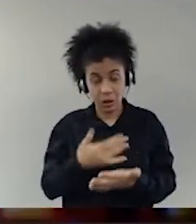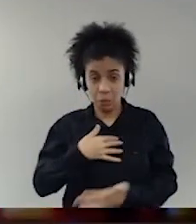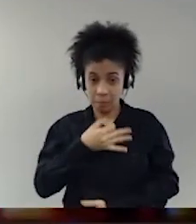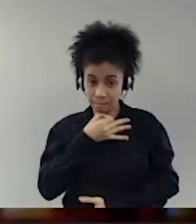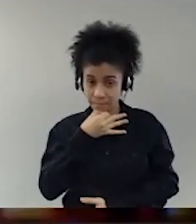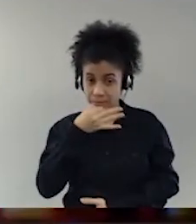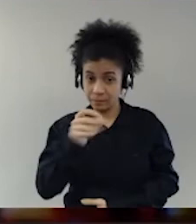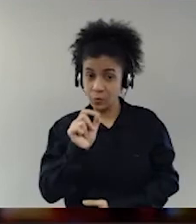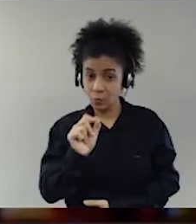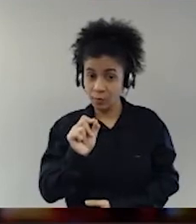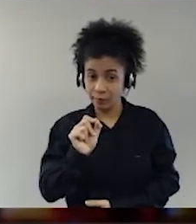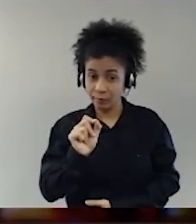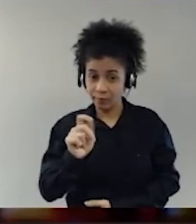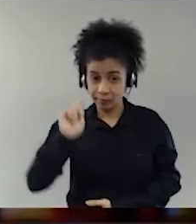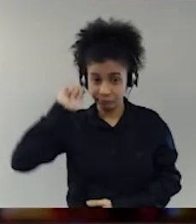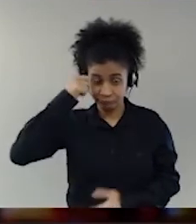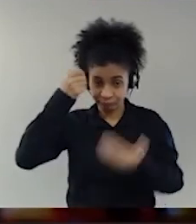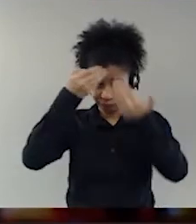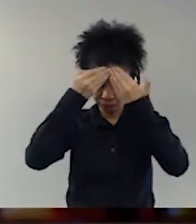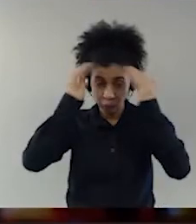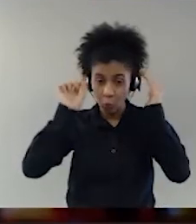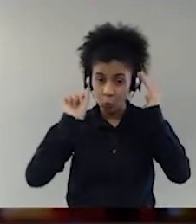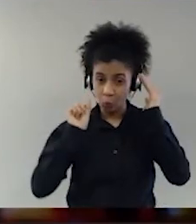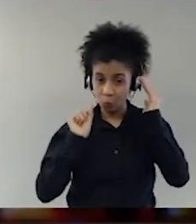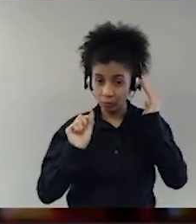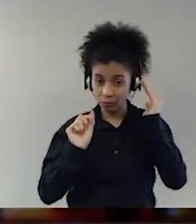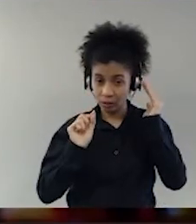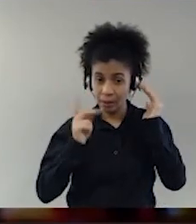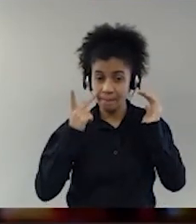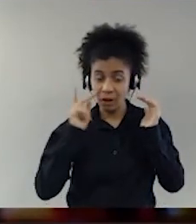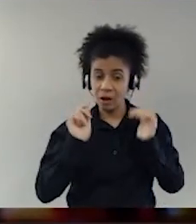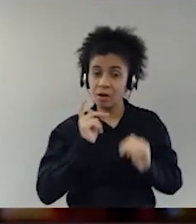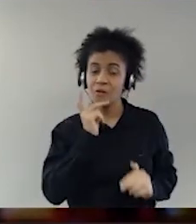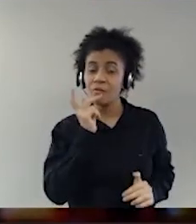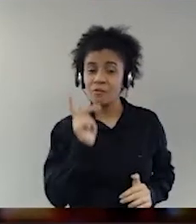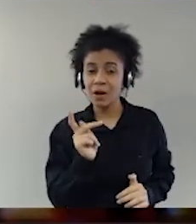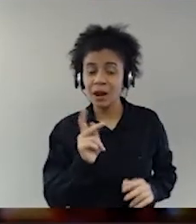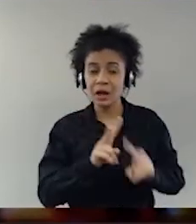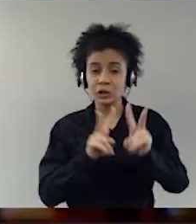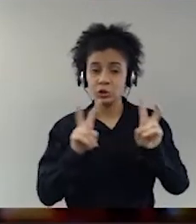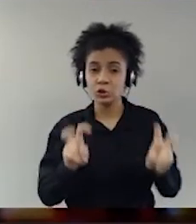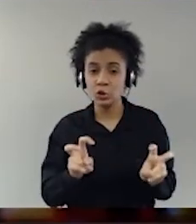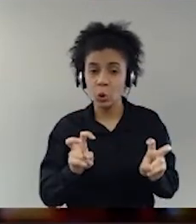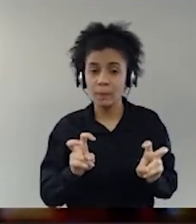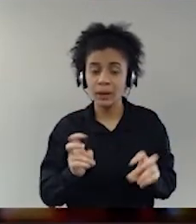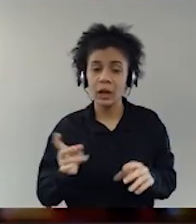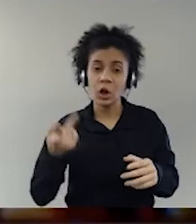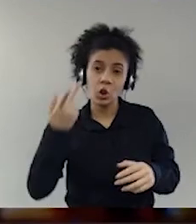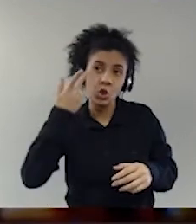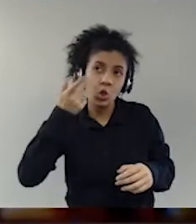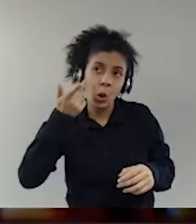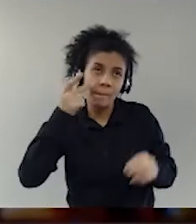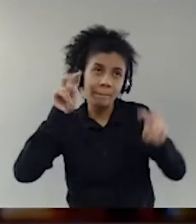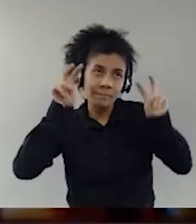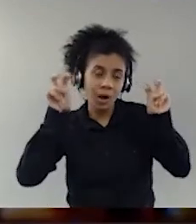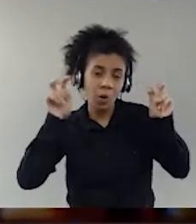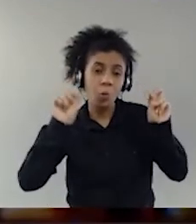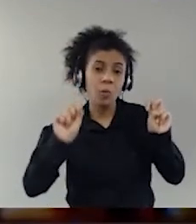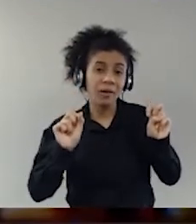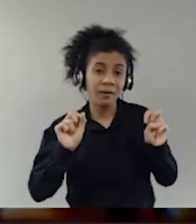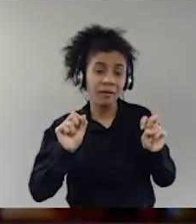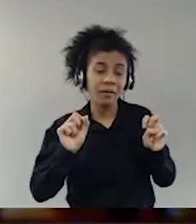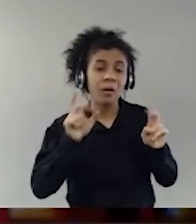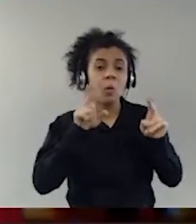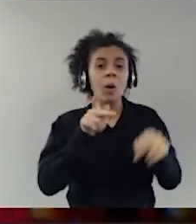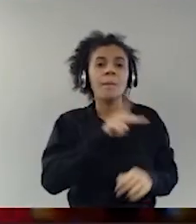de compreensão para que a gente possa falar a respeito da normalidade, seja o que a